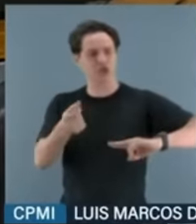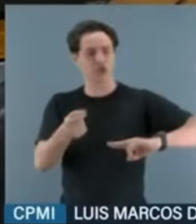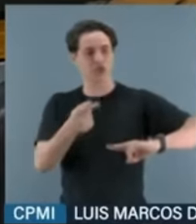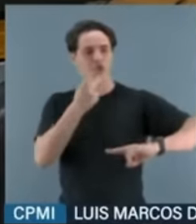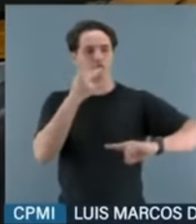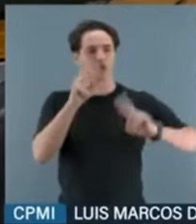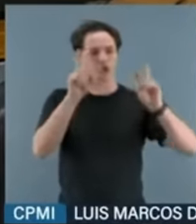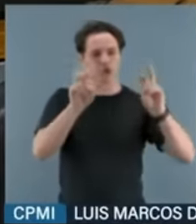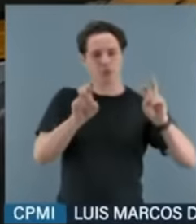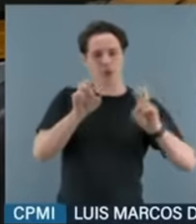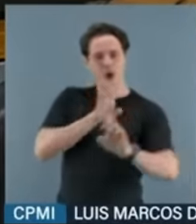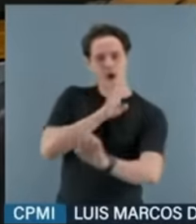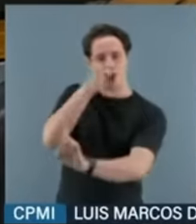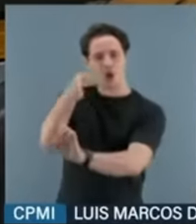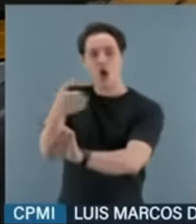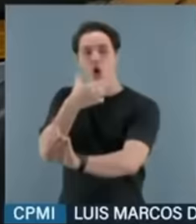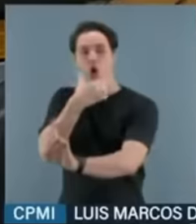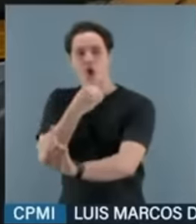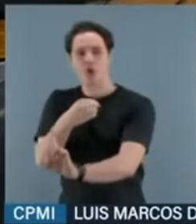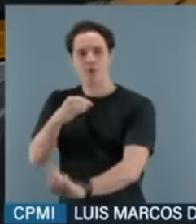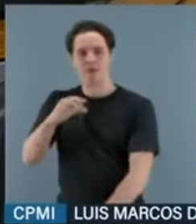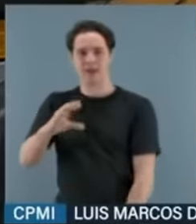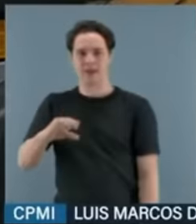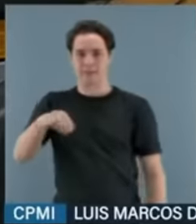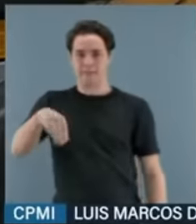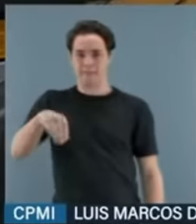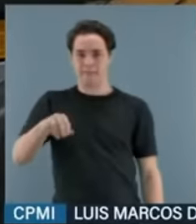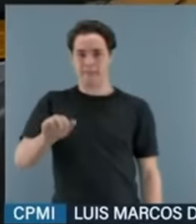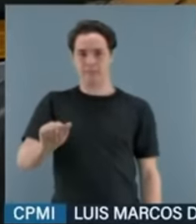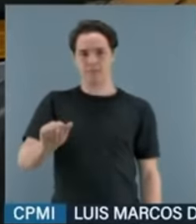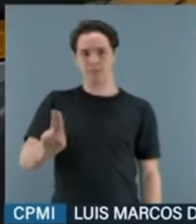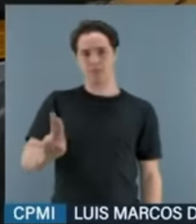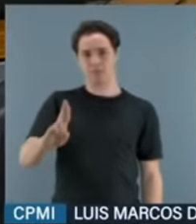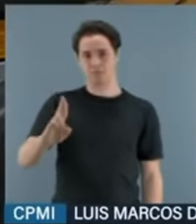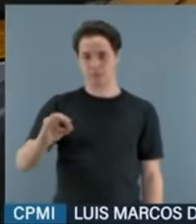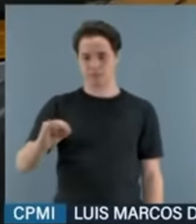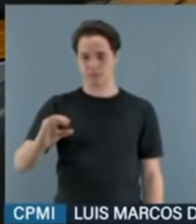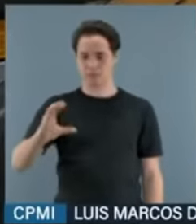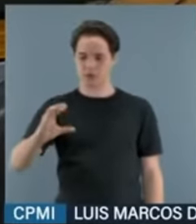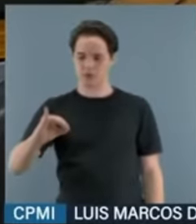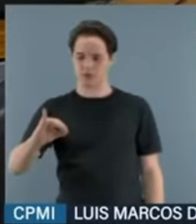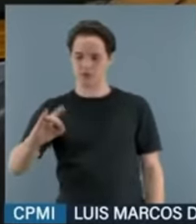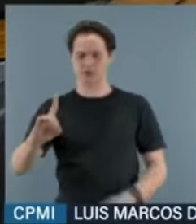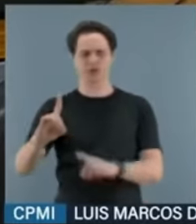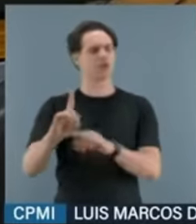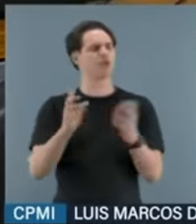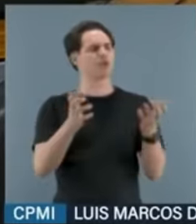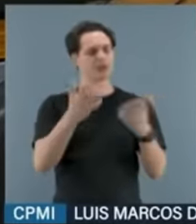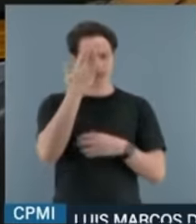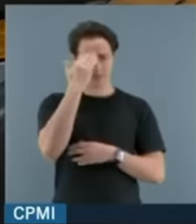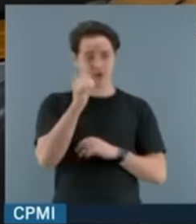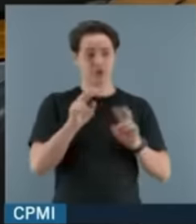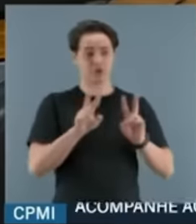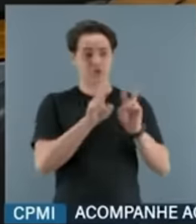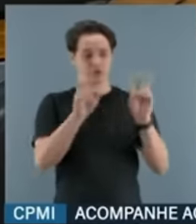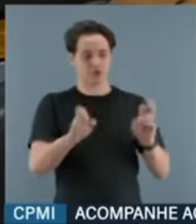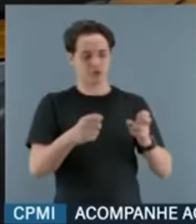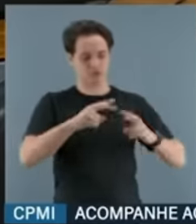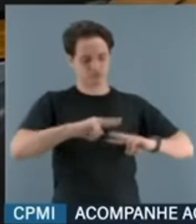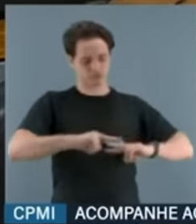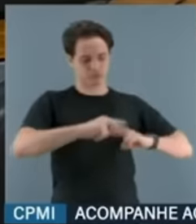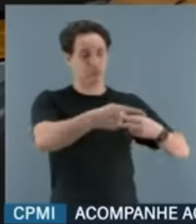o Coronel Cid. Gostaria de saber qual foi a transação financeira com o pai do Major Cid, o